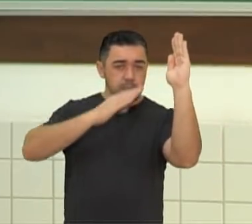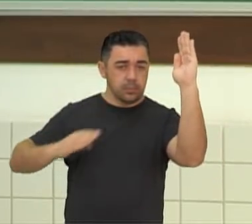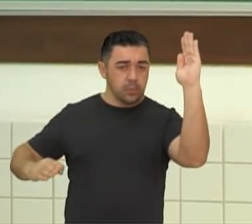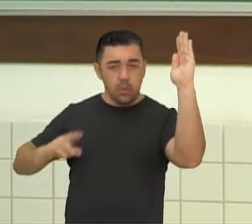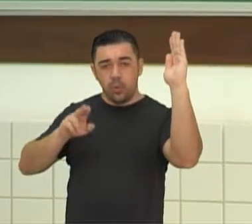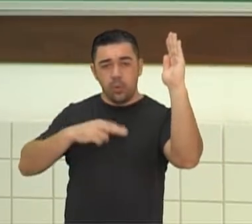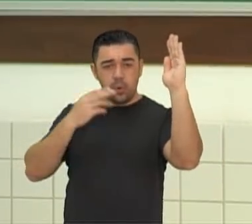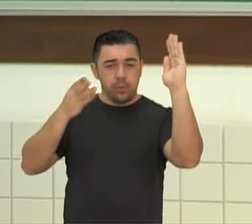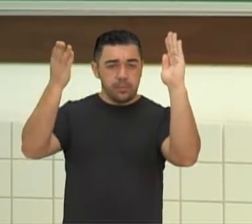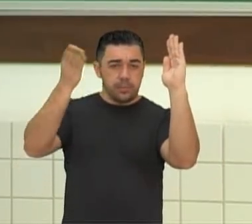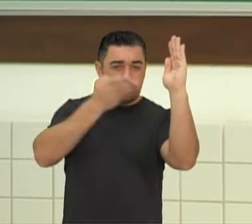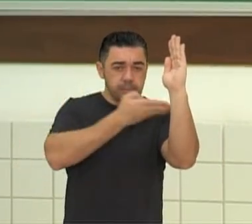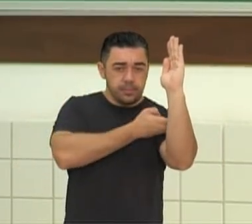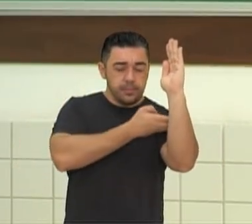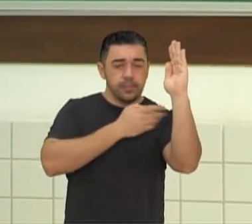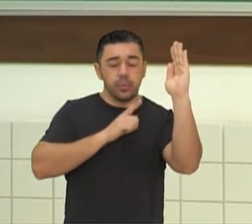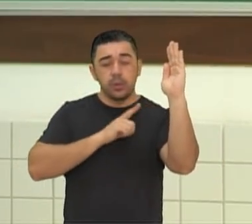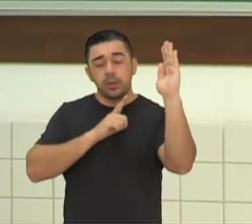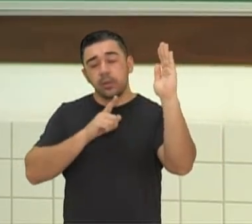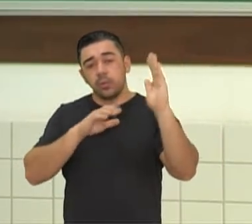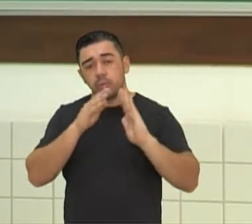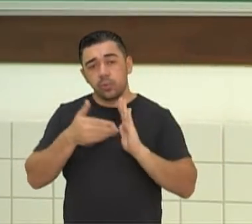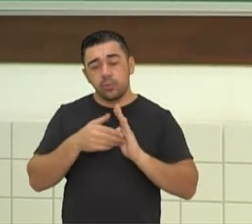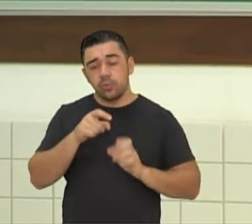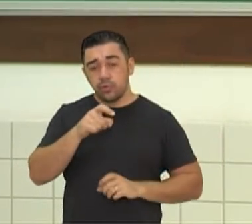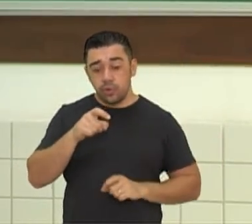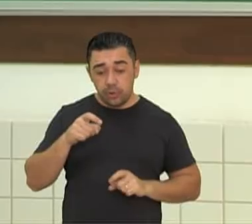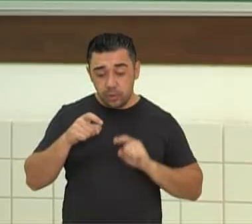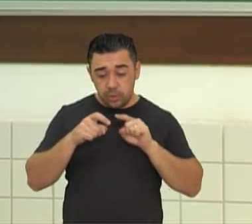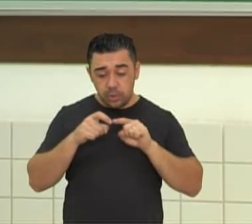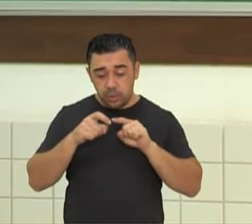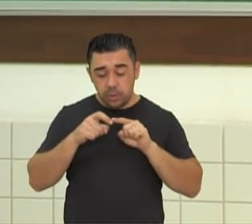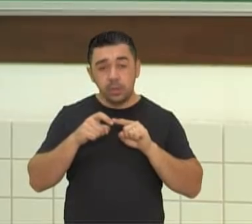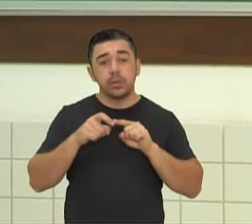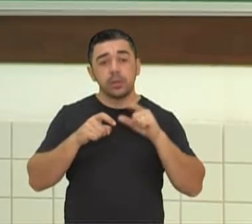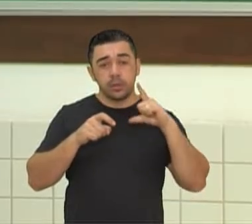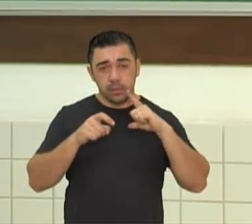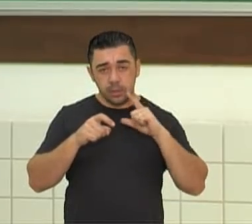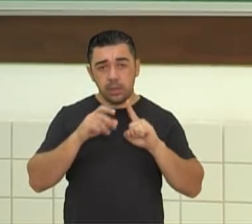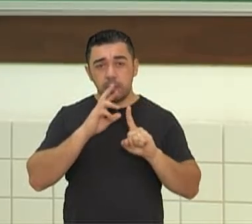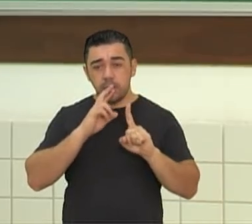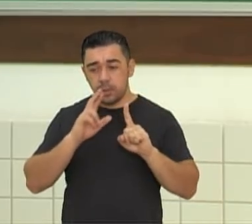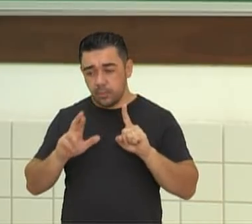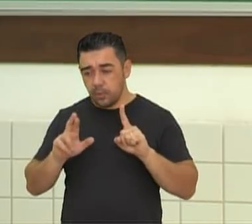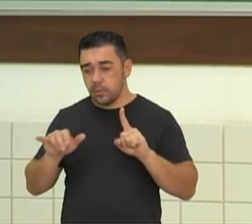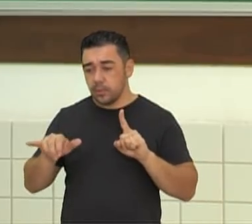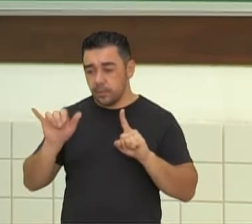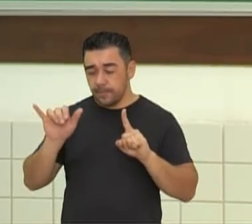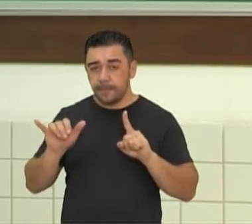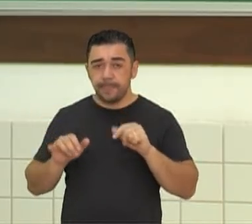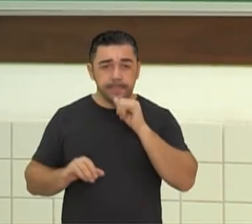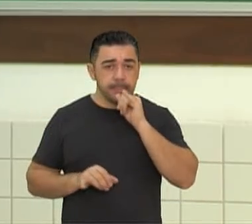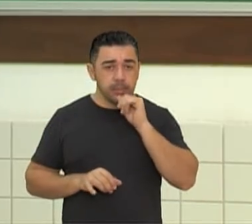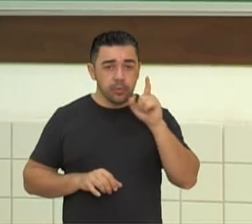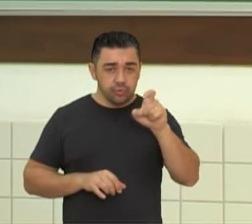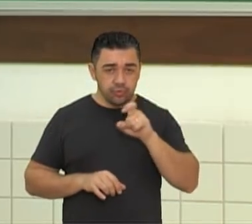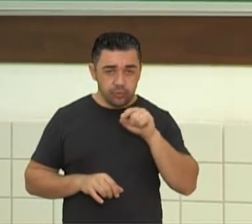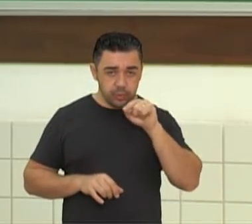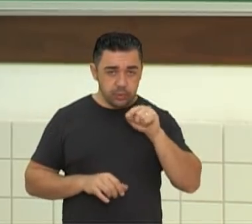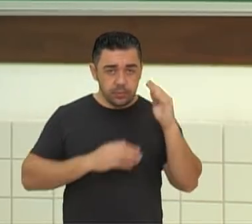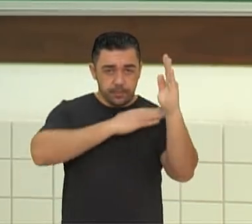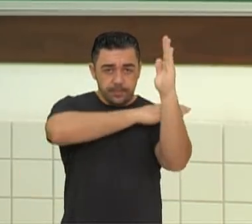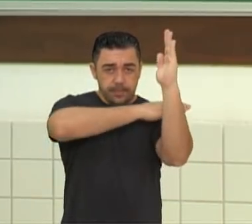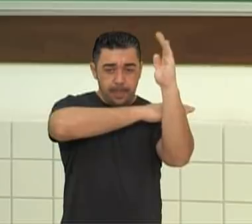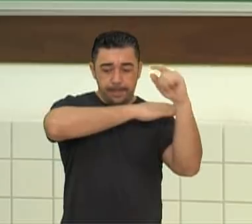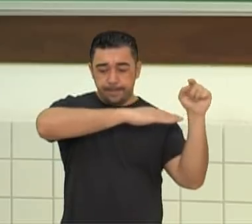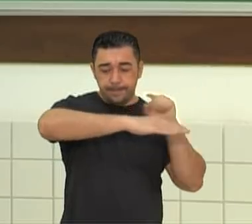todo o x vai corresponder um y. Para todo x, quando eu pego um x na reta, ela vai